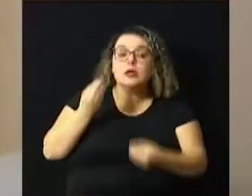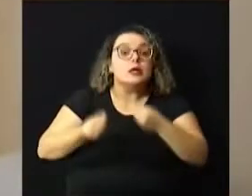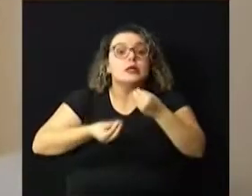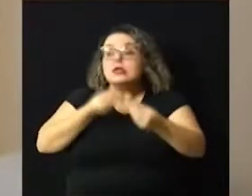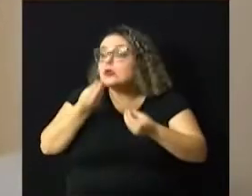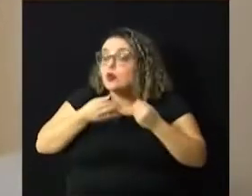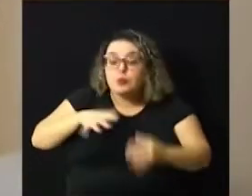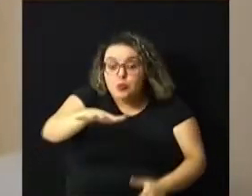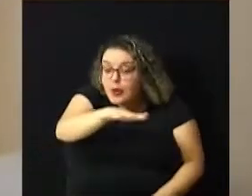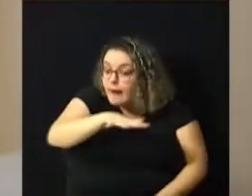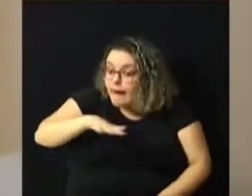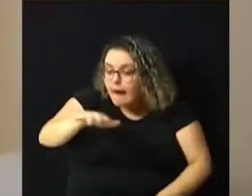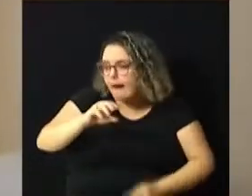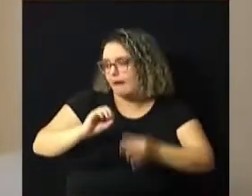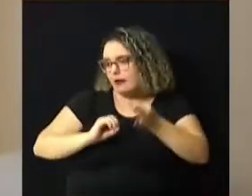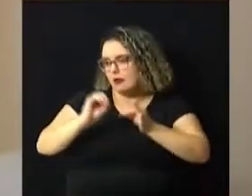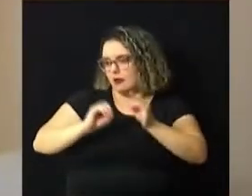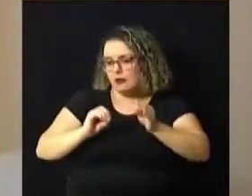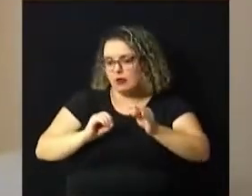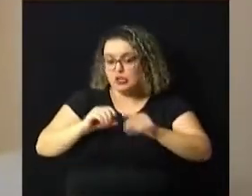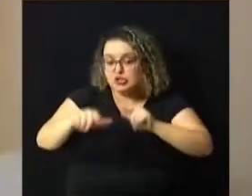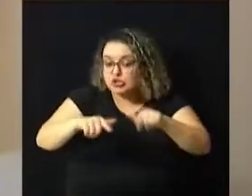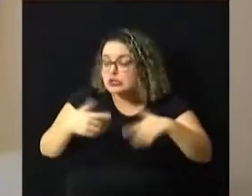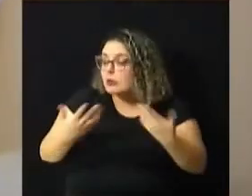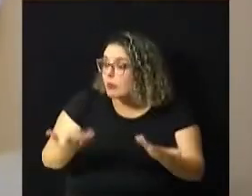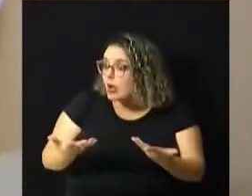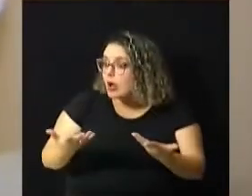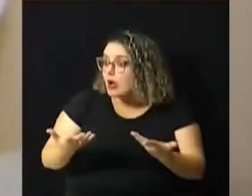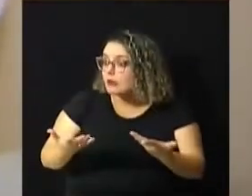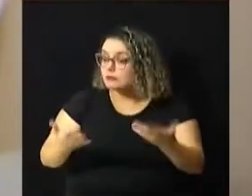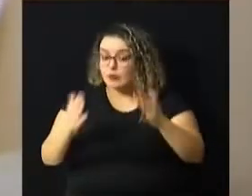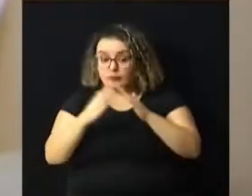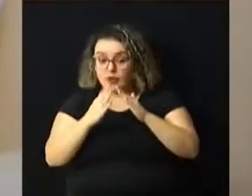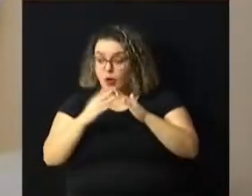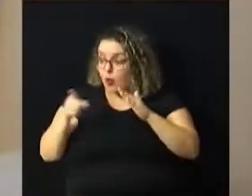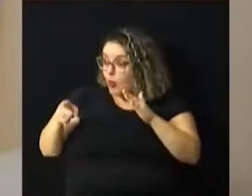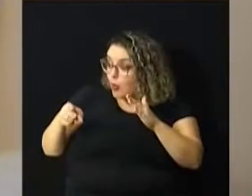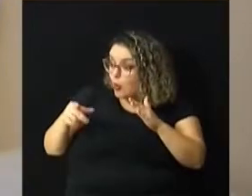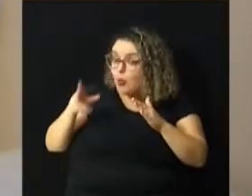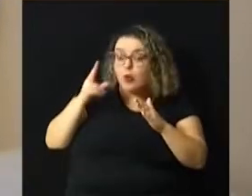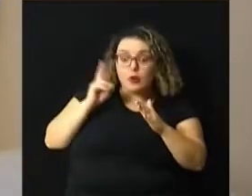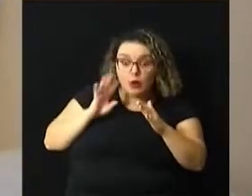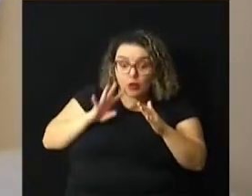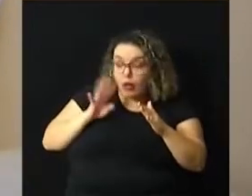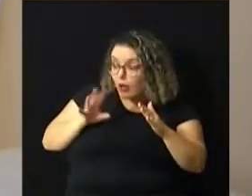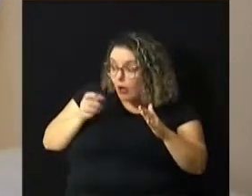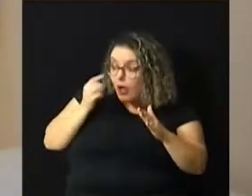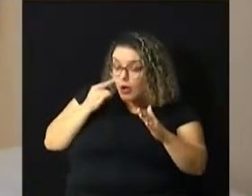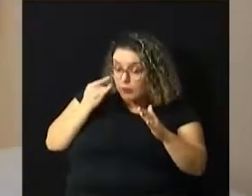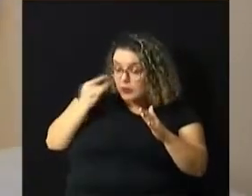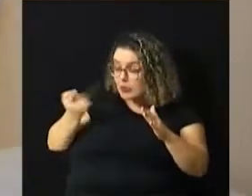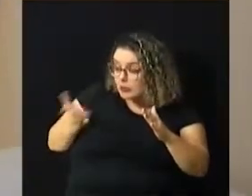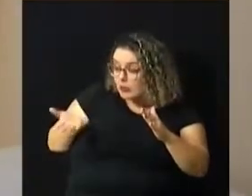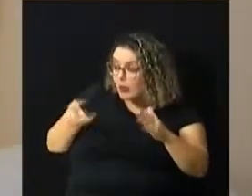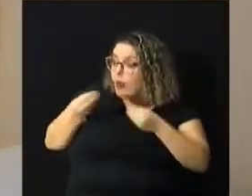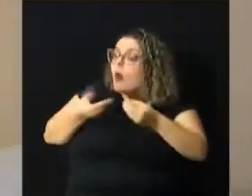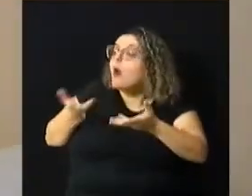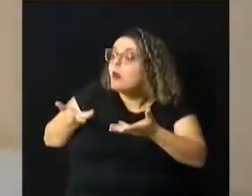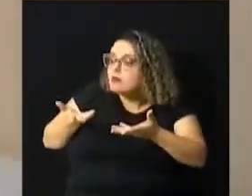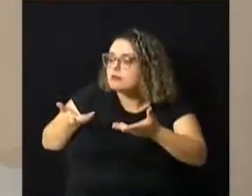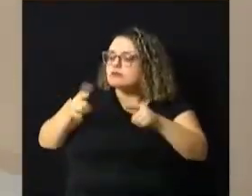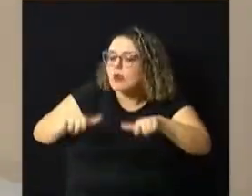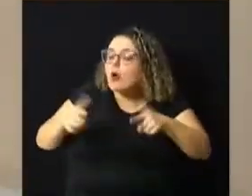mercado de terapia ocupacional? O pessoal que está em casa, olha lá, a Pamela falando, me interessei, quero seguir. Como que é o mercado?